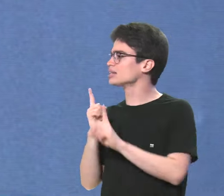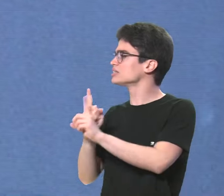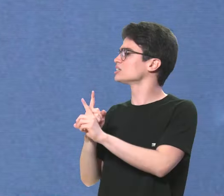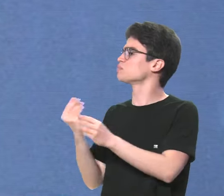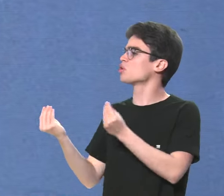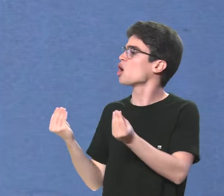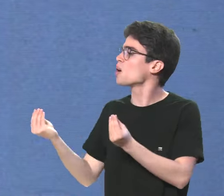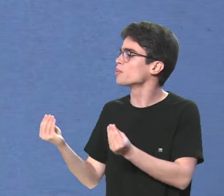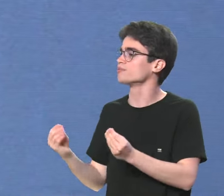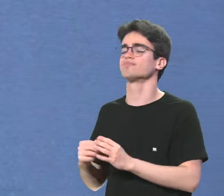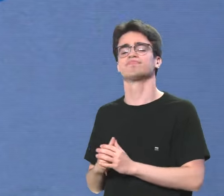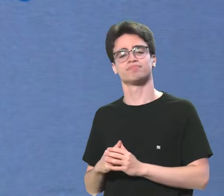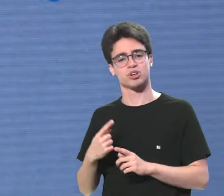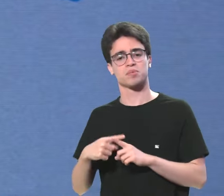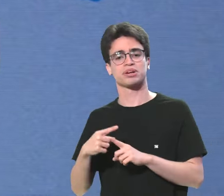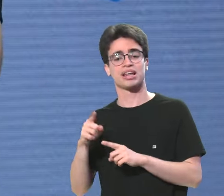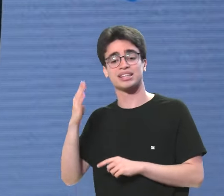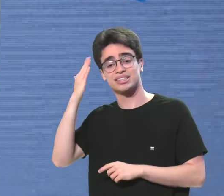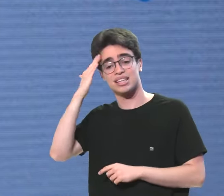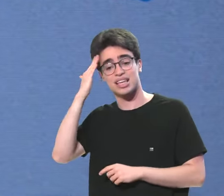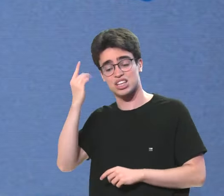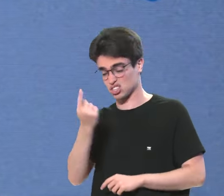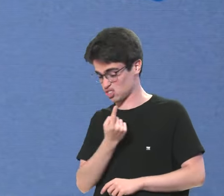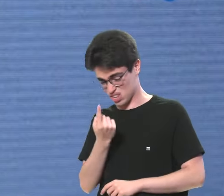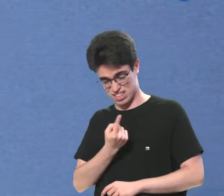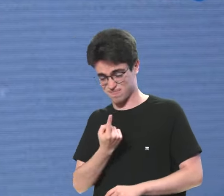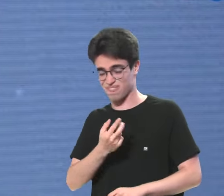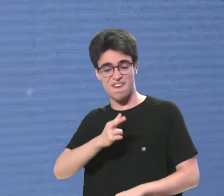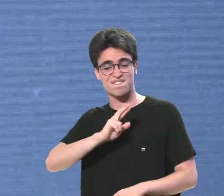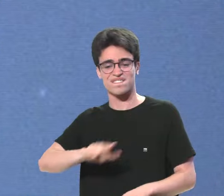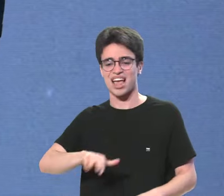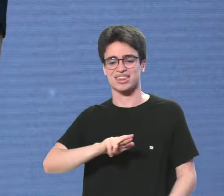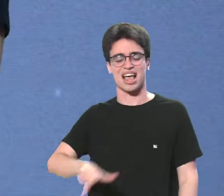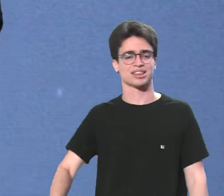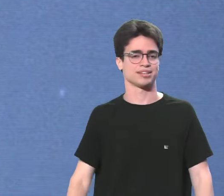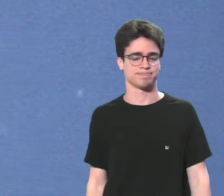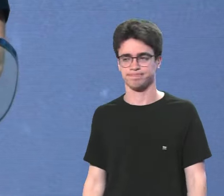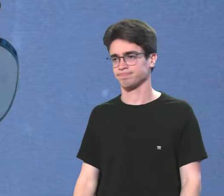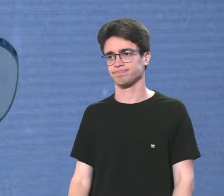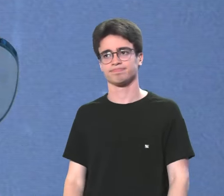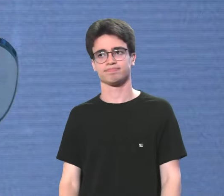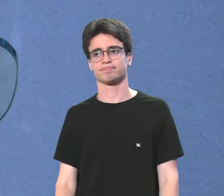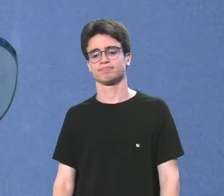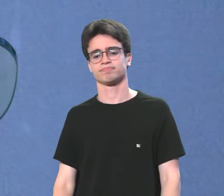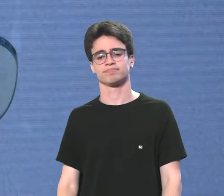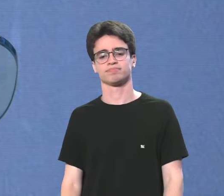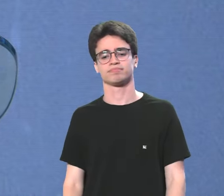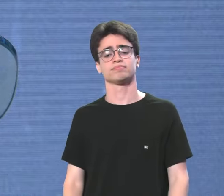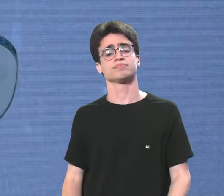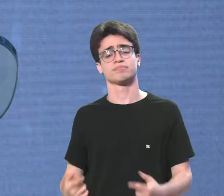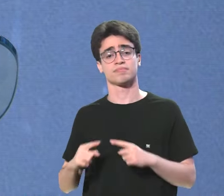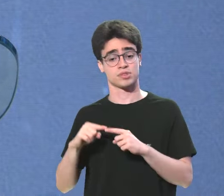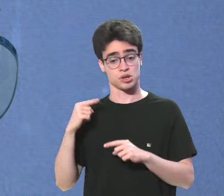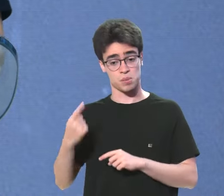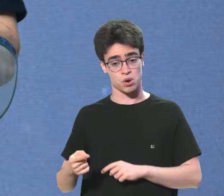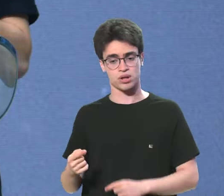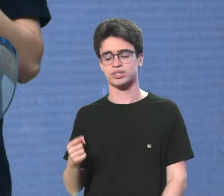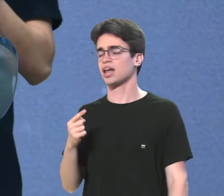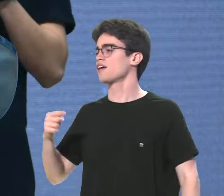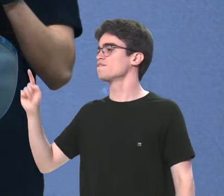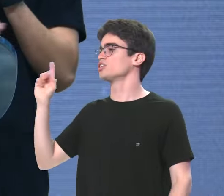que não se faz nada sozinho nada depois disso ele foi para